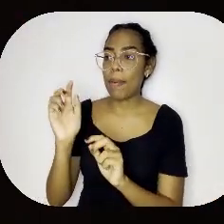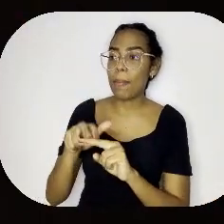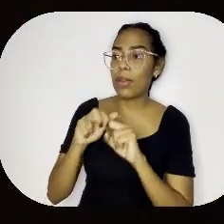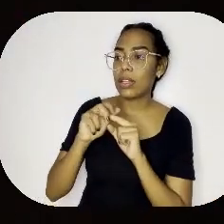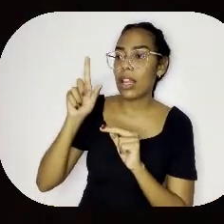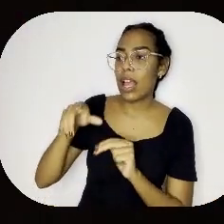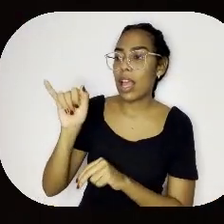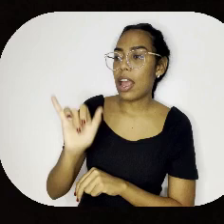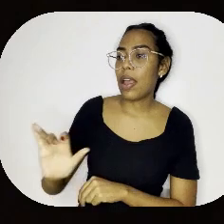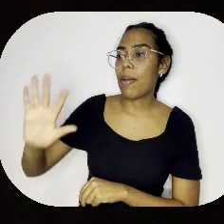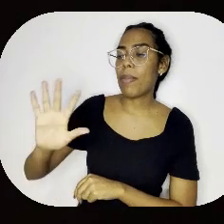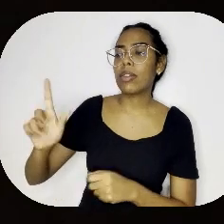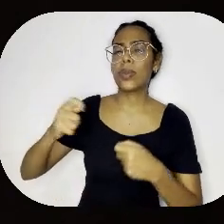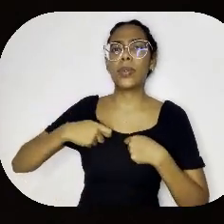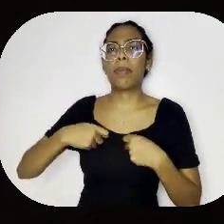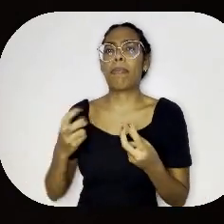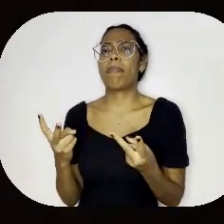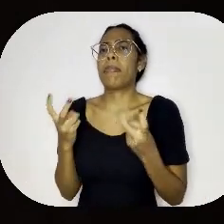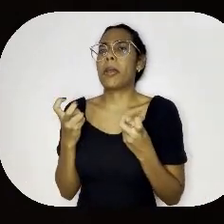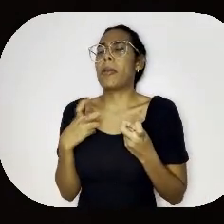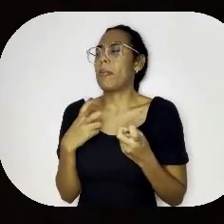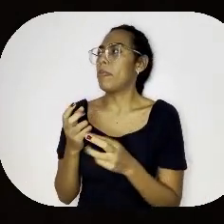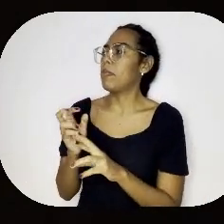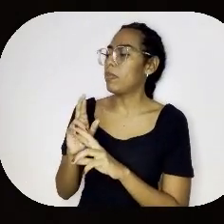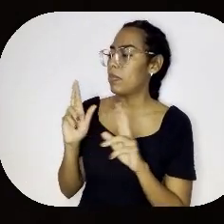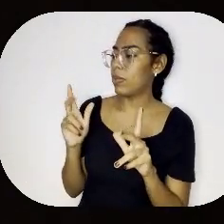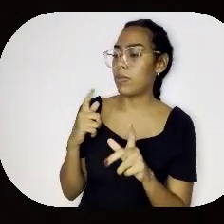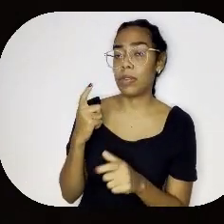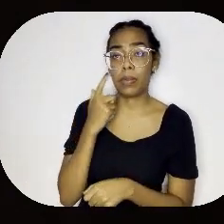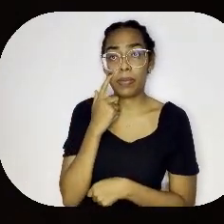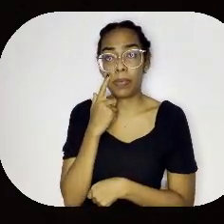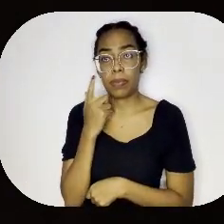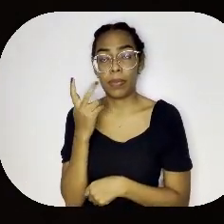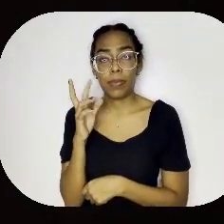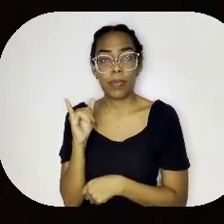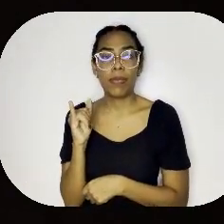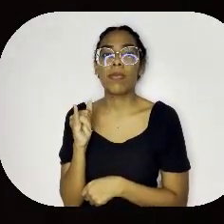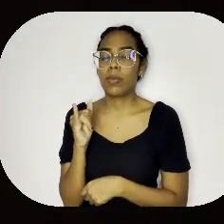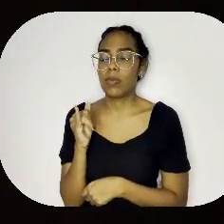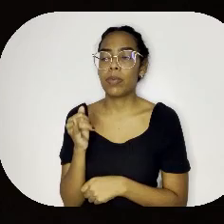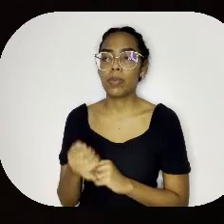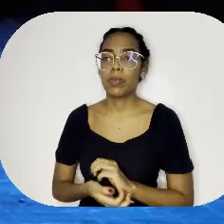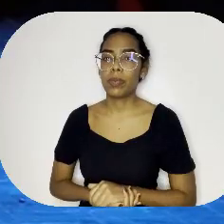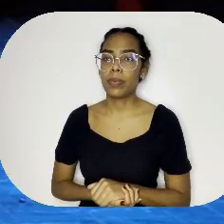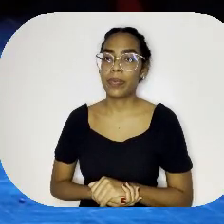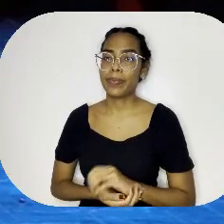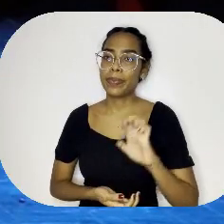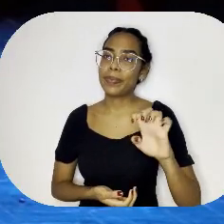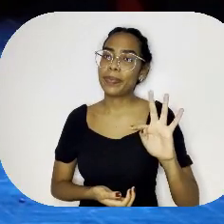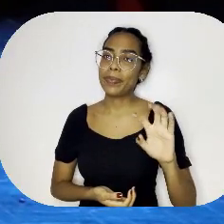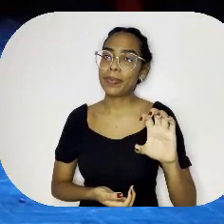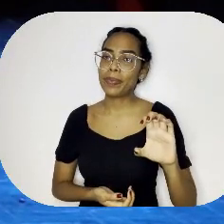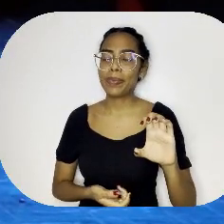É imagético, é sinestésico, é intuitivo, é antilógico, é antirracional, etc e tal. Ai, etc e